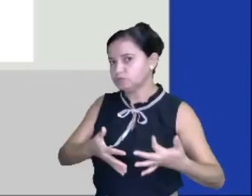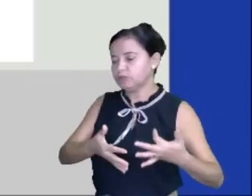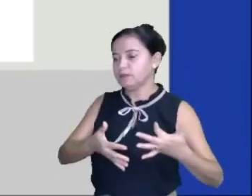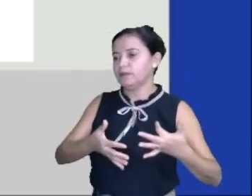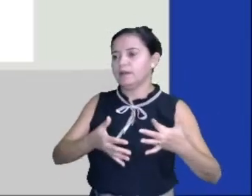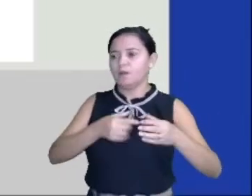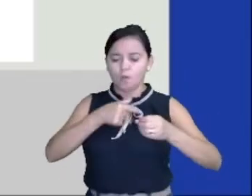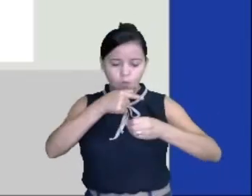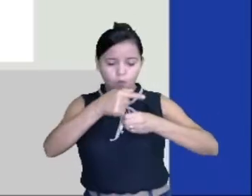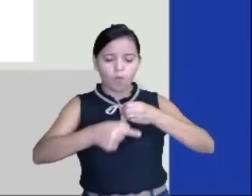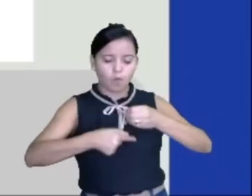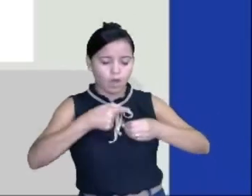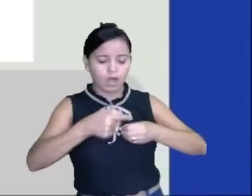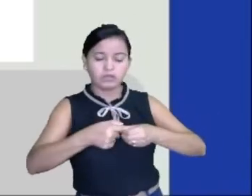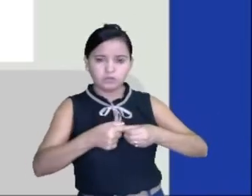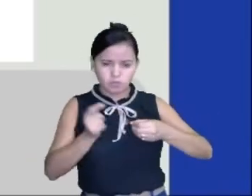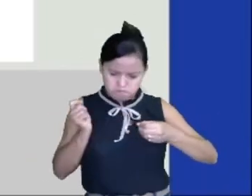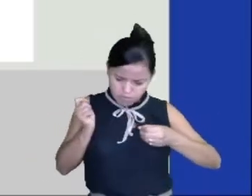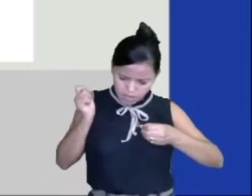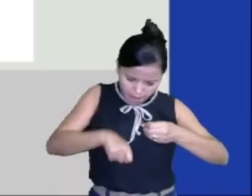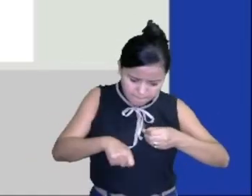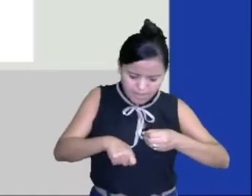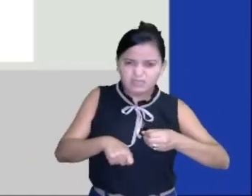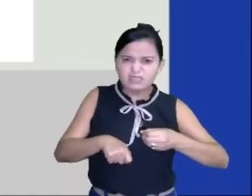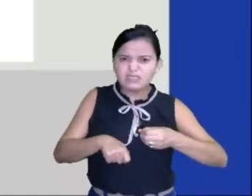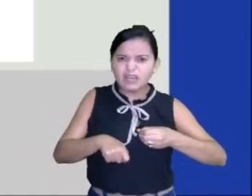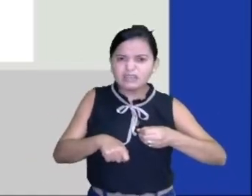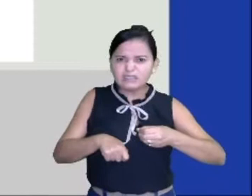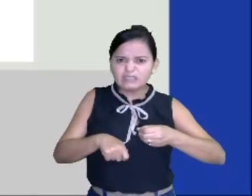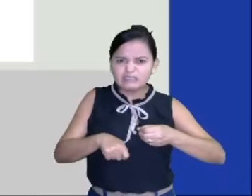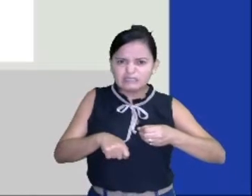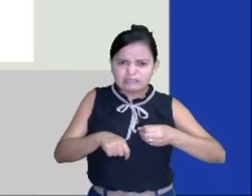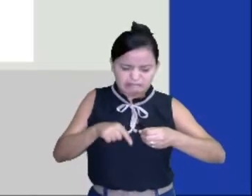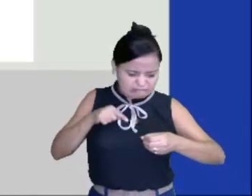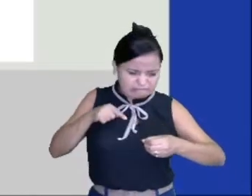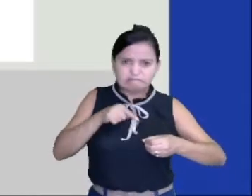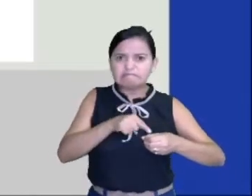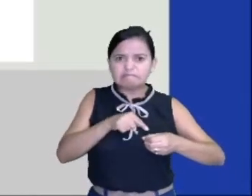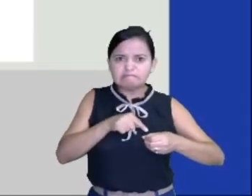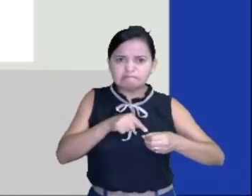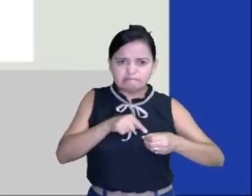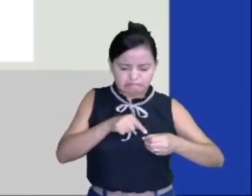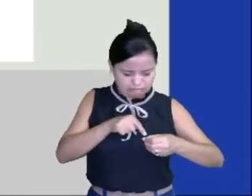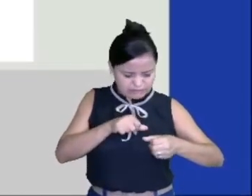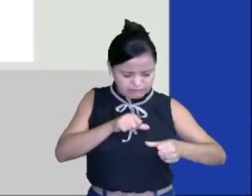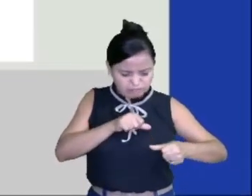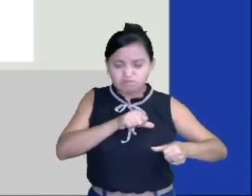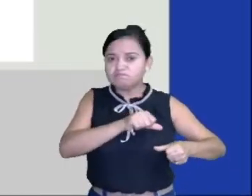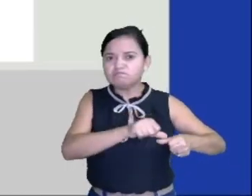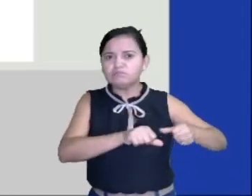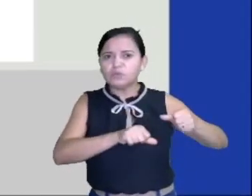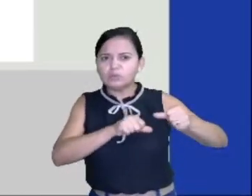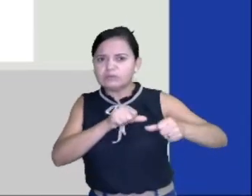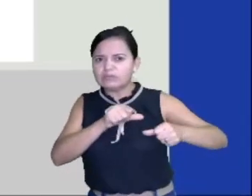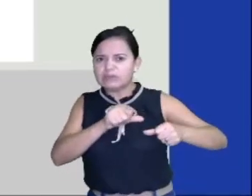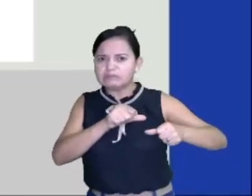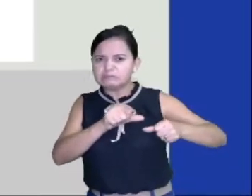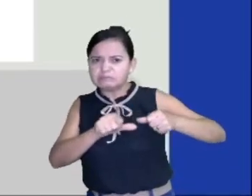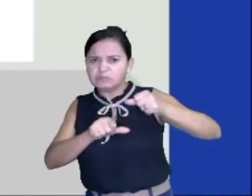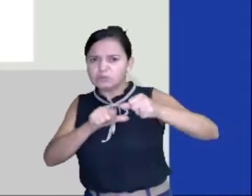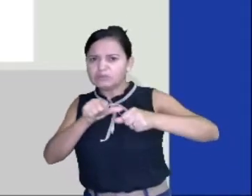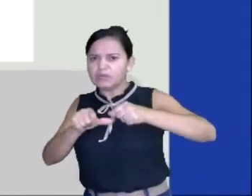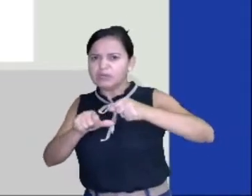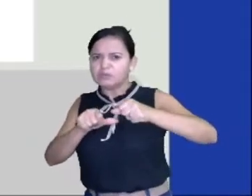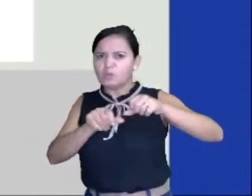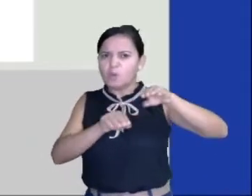eles teriam a capacidade de sofrer um processo de excitação ou de não excitação e daí ficar mudando de níveis